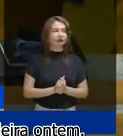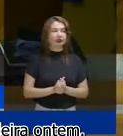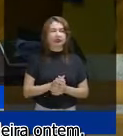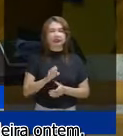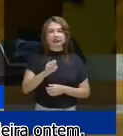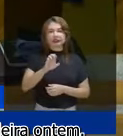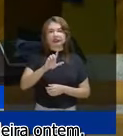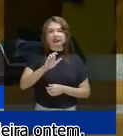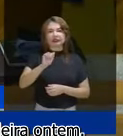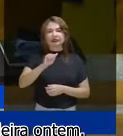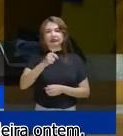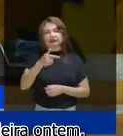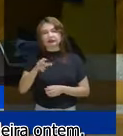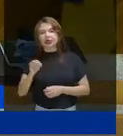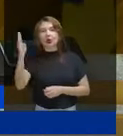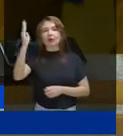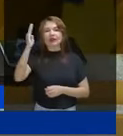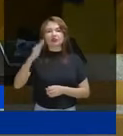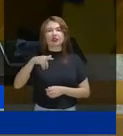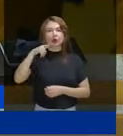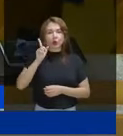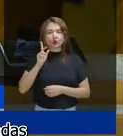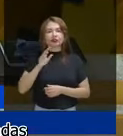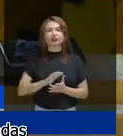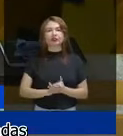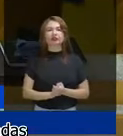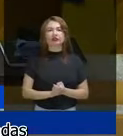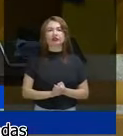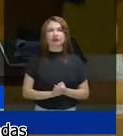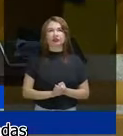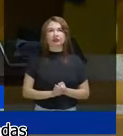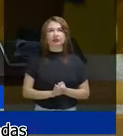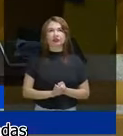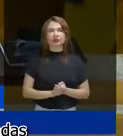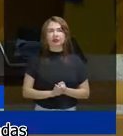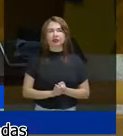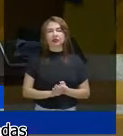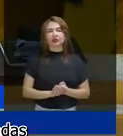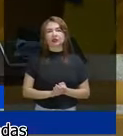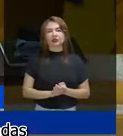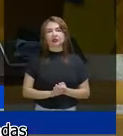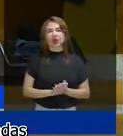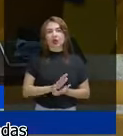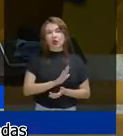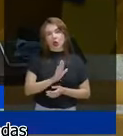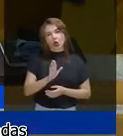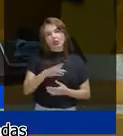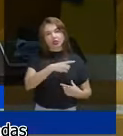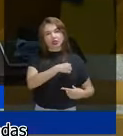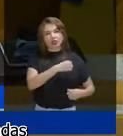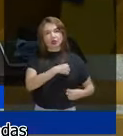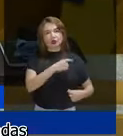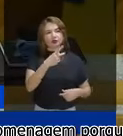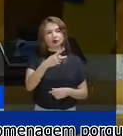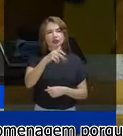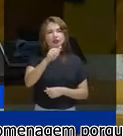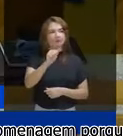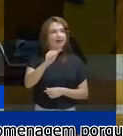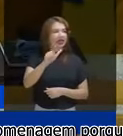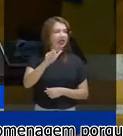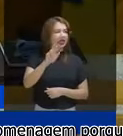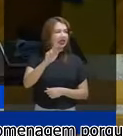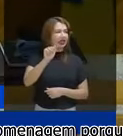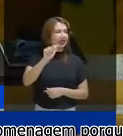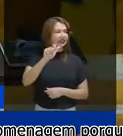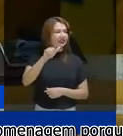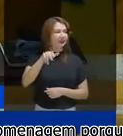ontem. Ela vai agora representar o Brasil na Olimpíadas agora Paralimpíadas de agosto. E hoje é aniversário da Ana. Vamos fazer